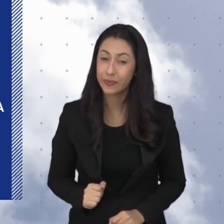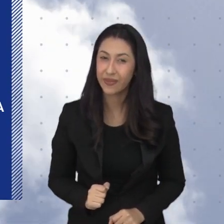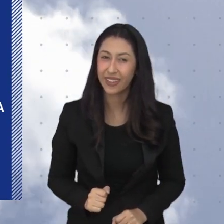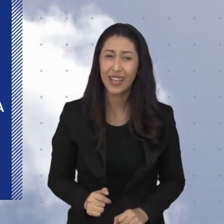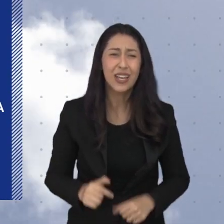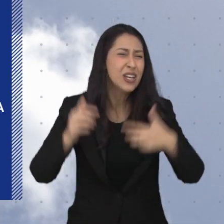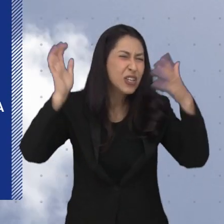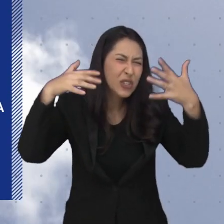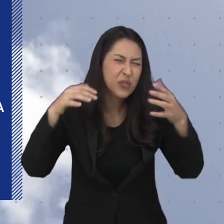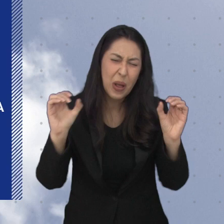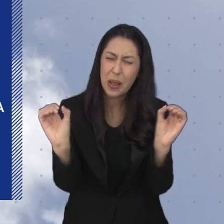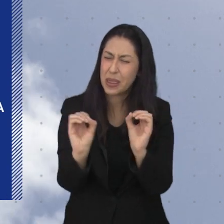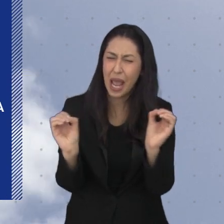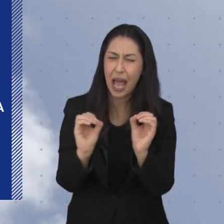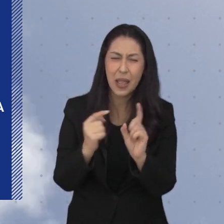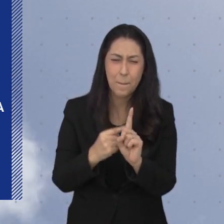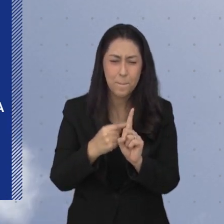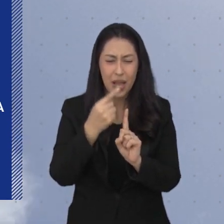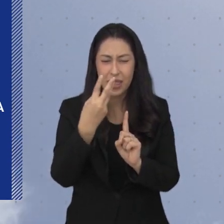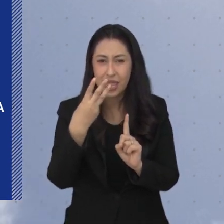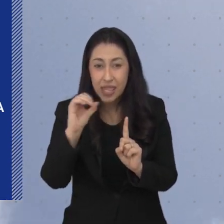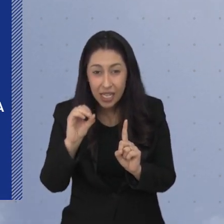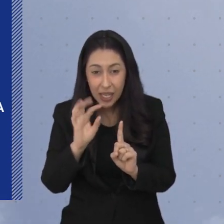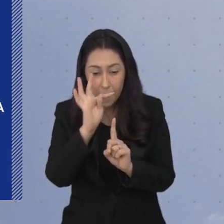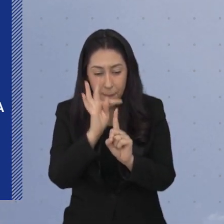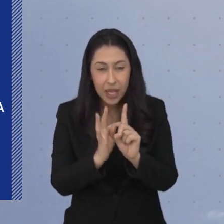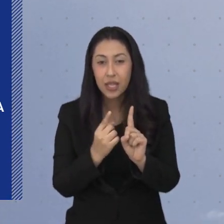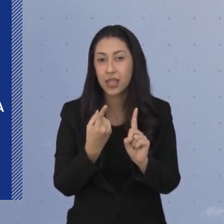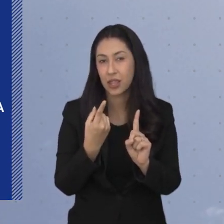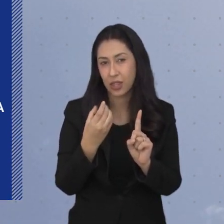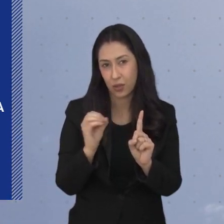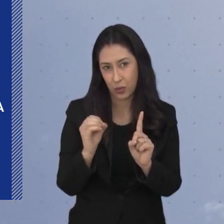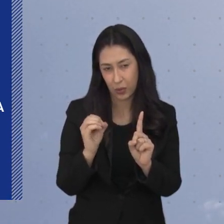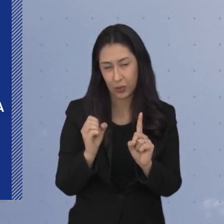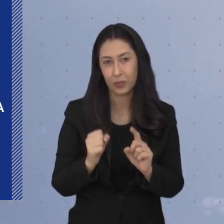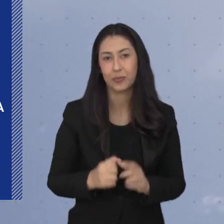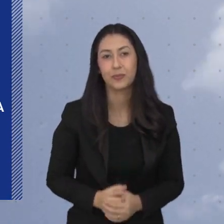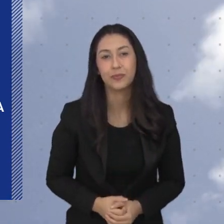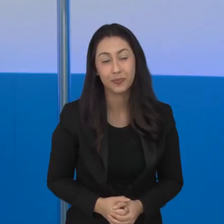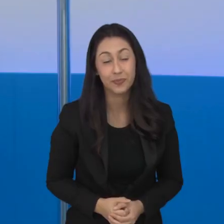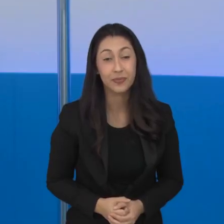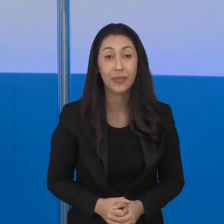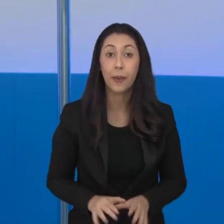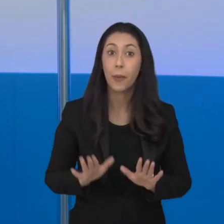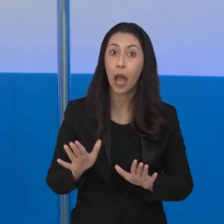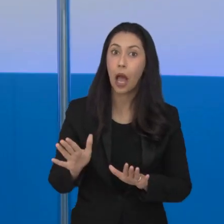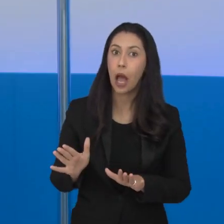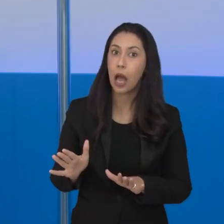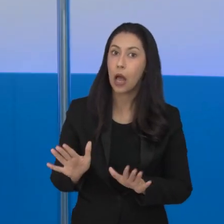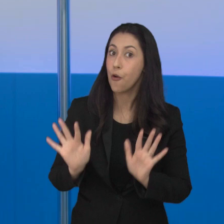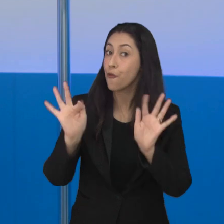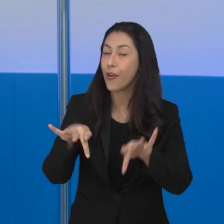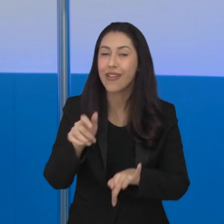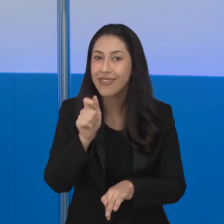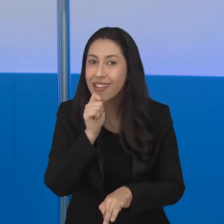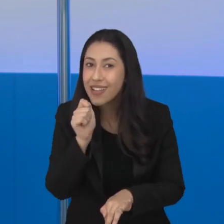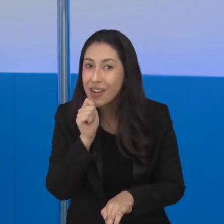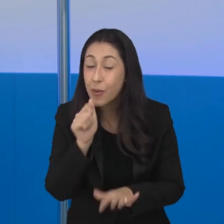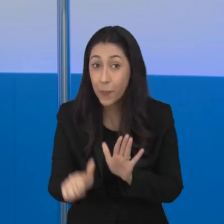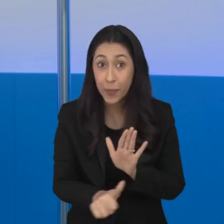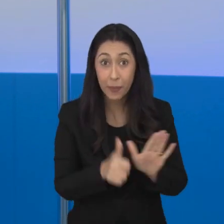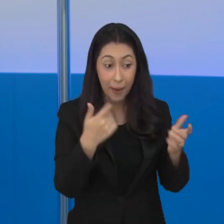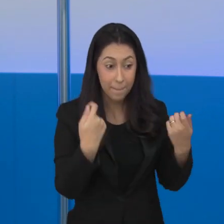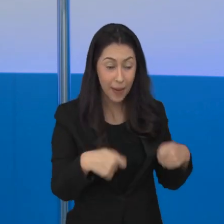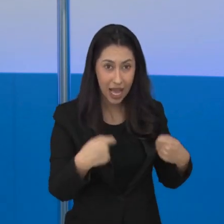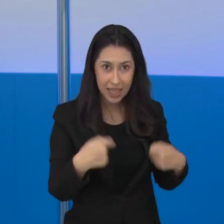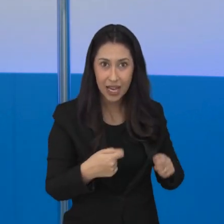nuvens. Pouca chance de chuva, máxima de 30 graus e mínima de 18. E antes de fechar o jornal desta quinta, a